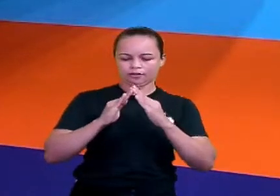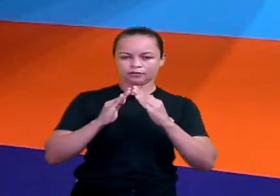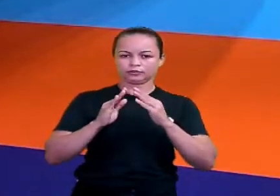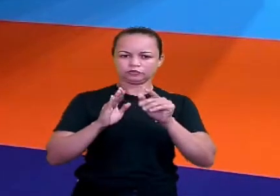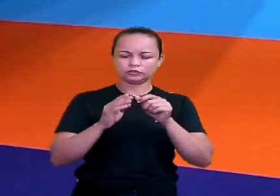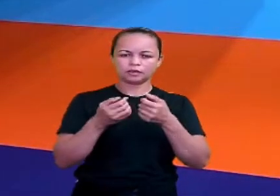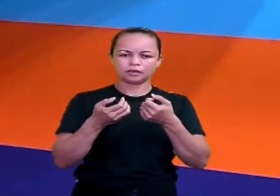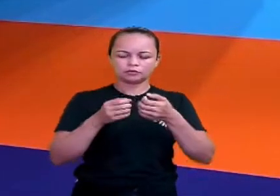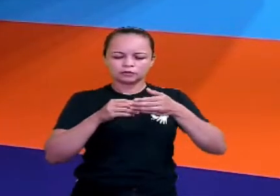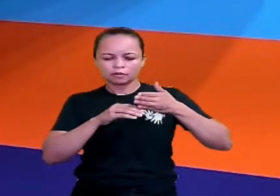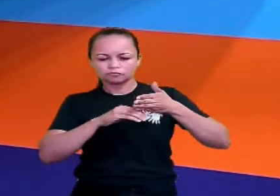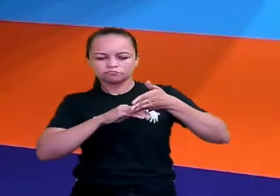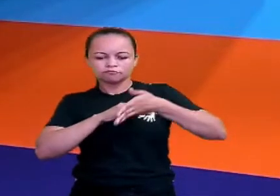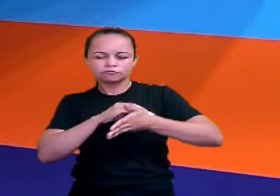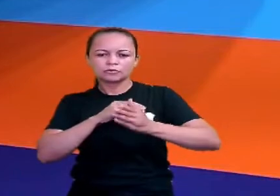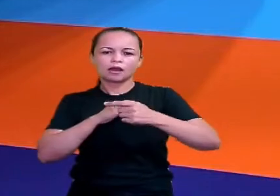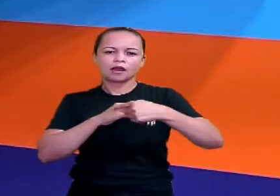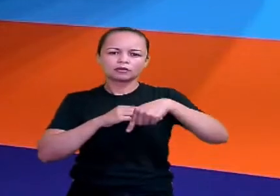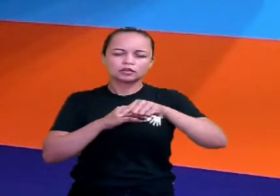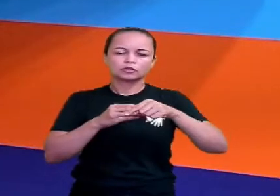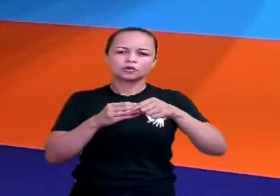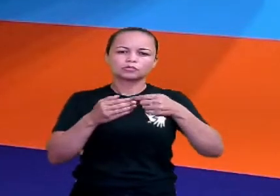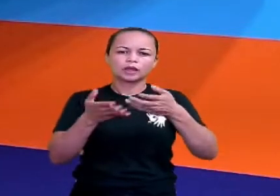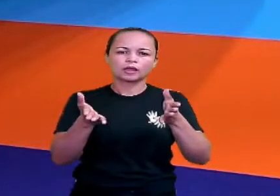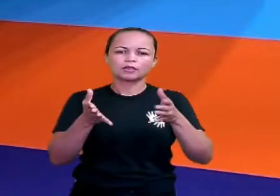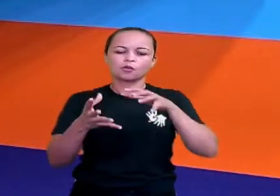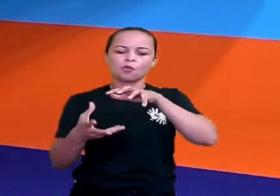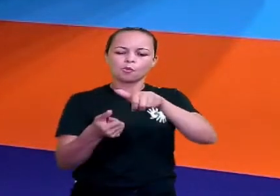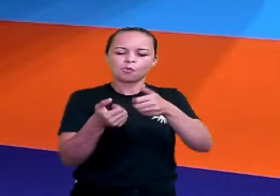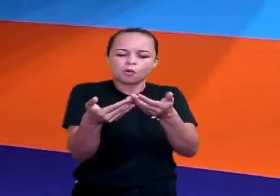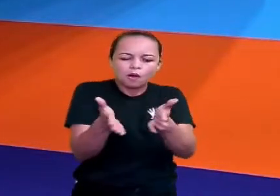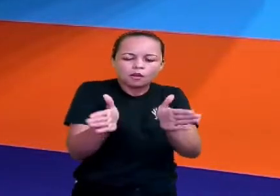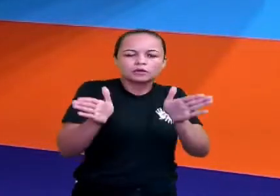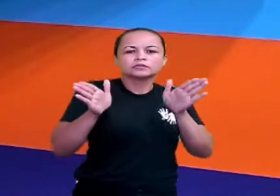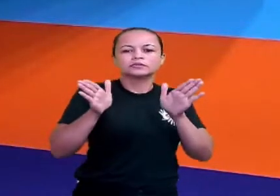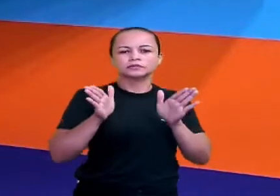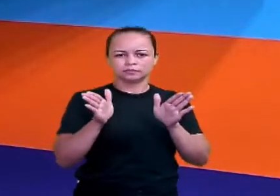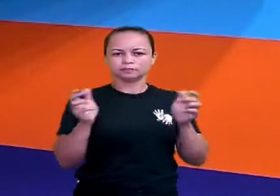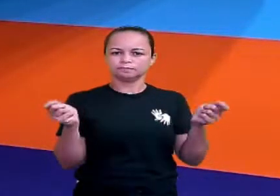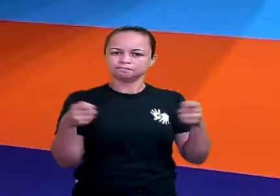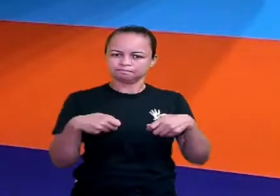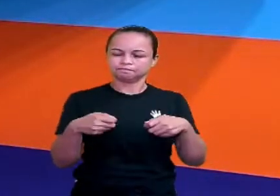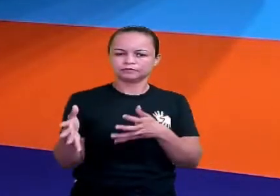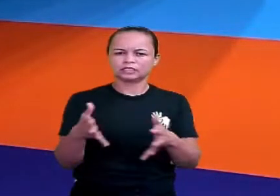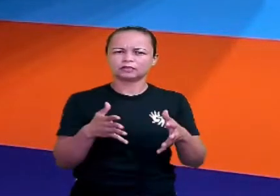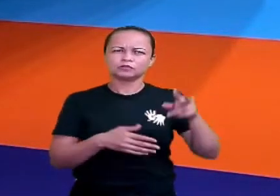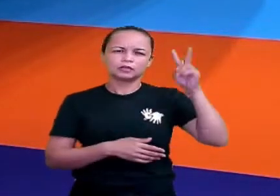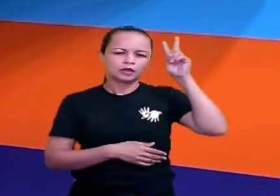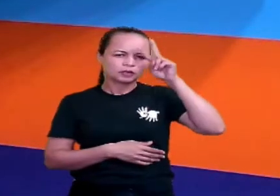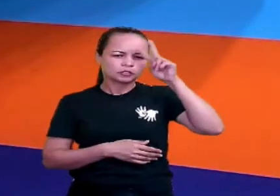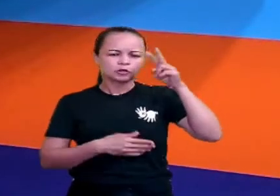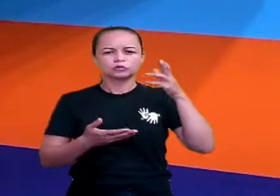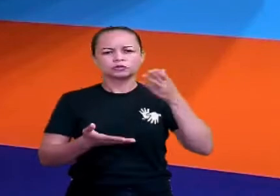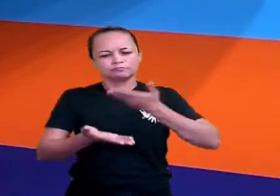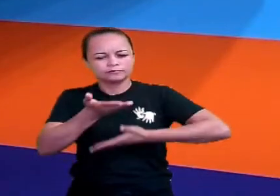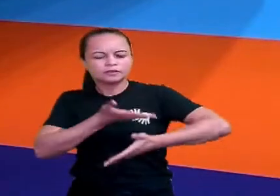mundo de possibilidades pela frente, certo? E aí você vai construir a tua história quando você se relaciona com outras pessoas e